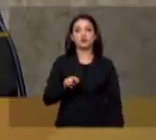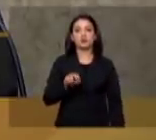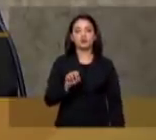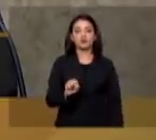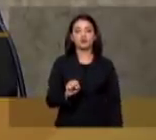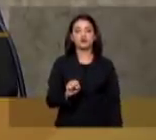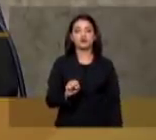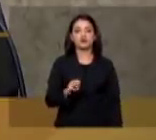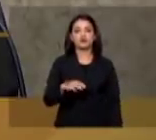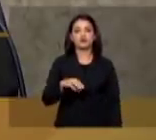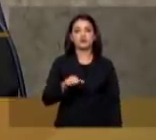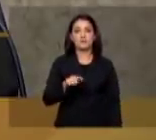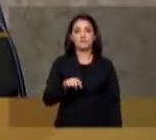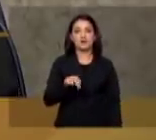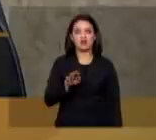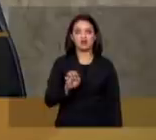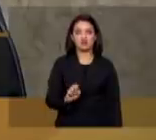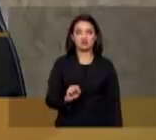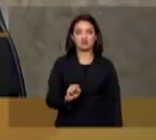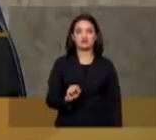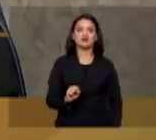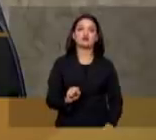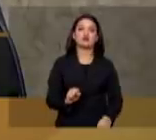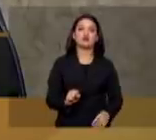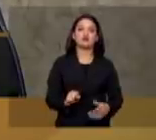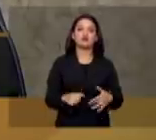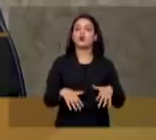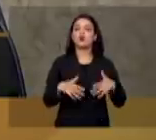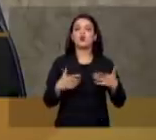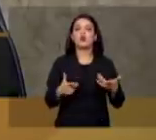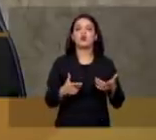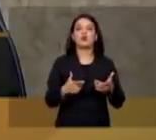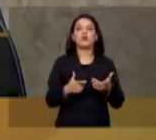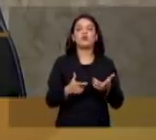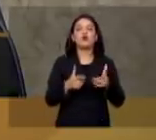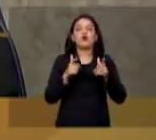com relação à fixação do foro competente?